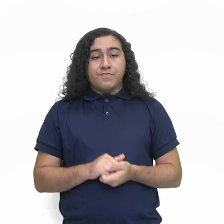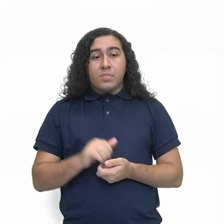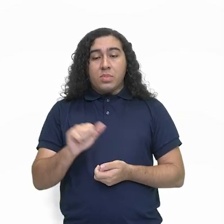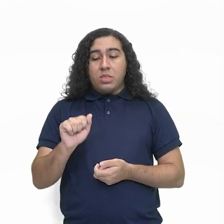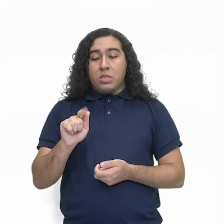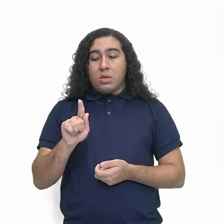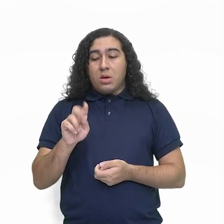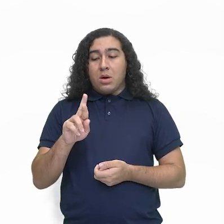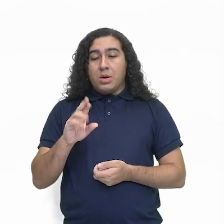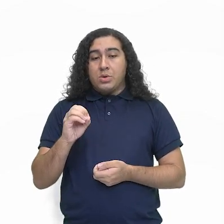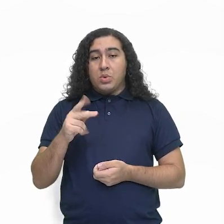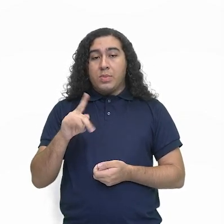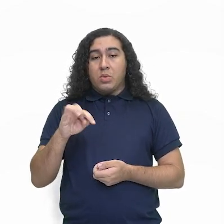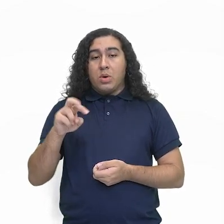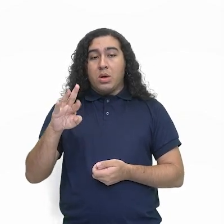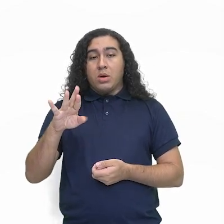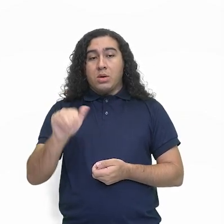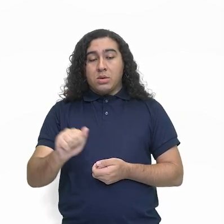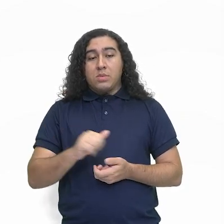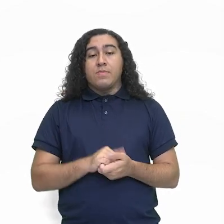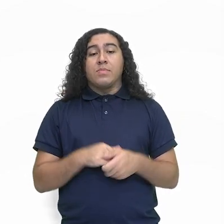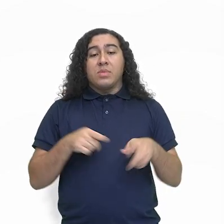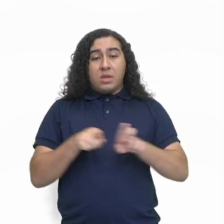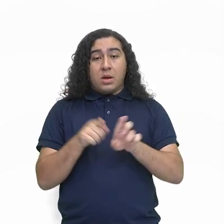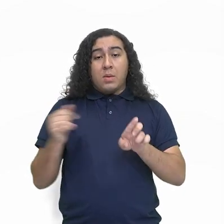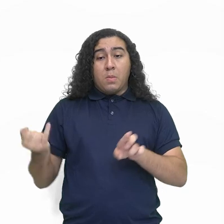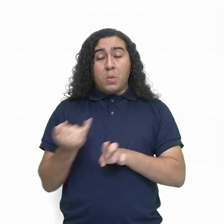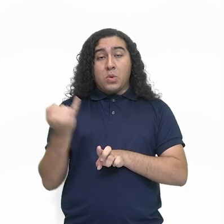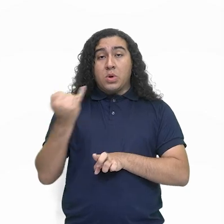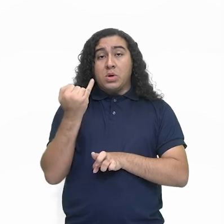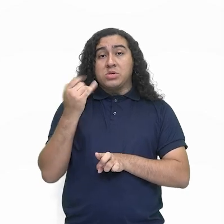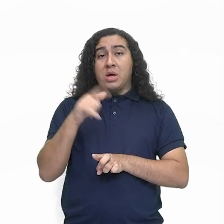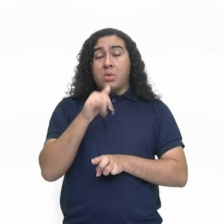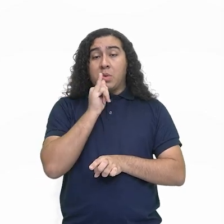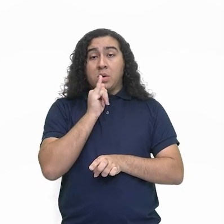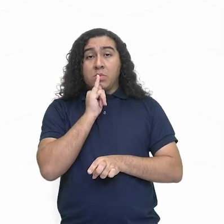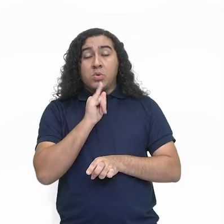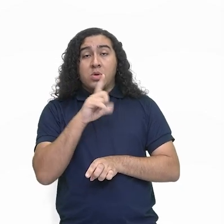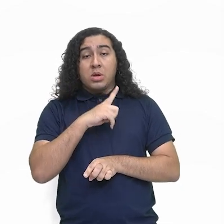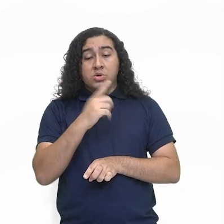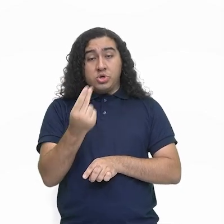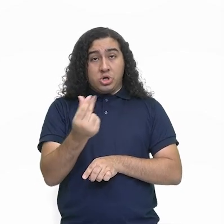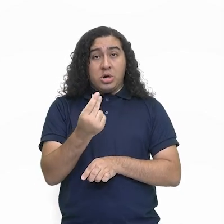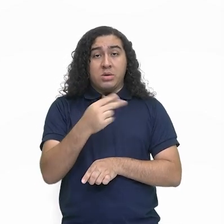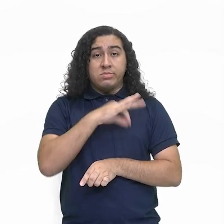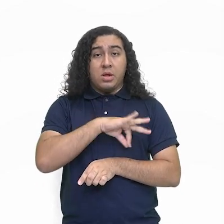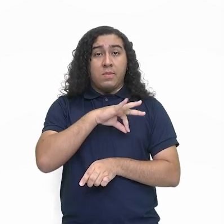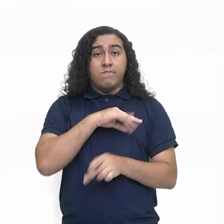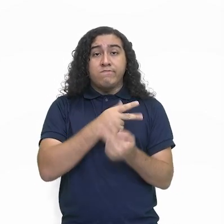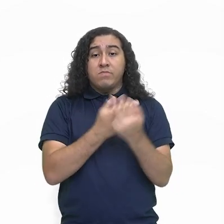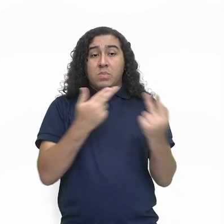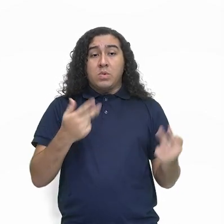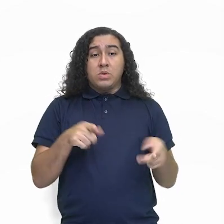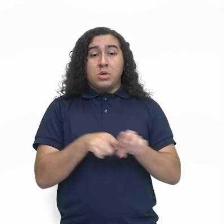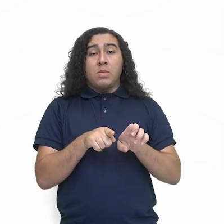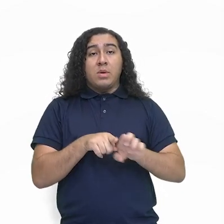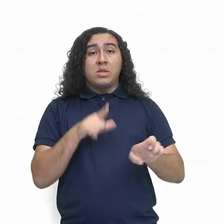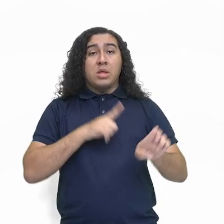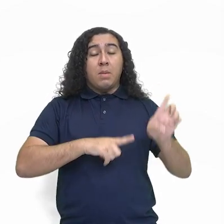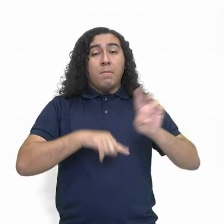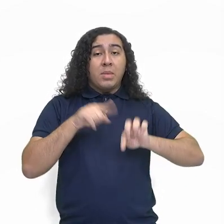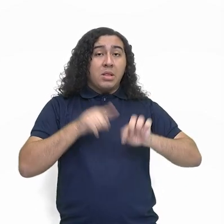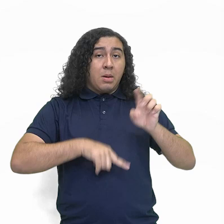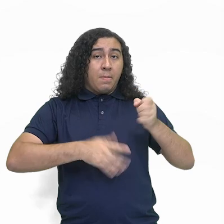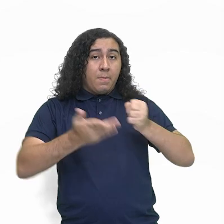papel muito importante. Continuar a gerar divisas, né? Gerar dinheiro, gerar renda, né? Fornecer